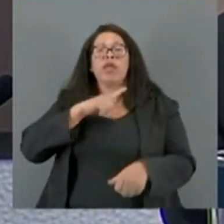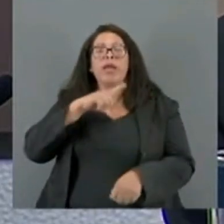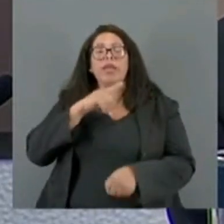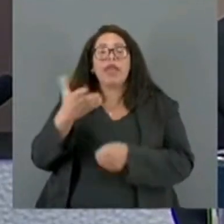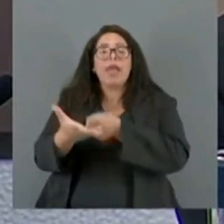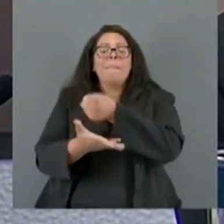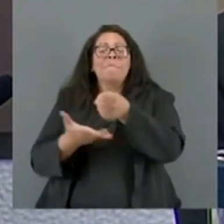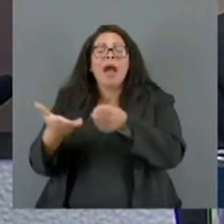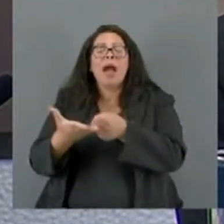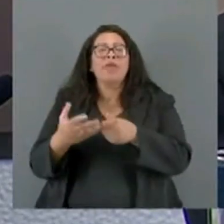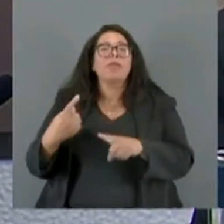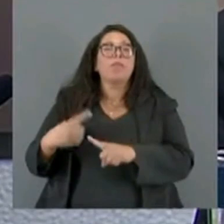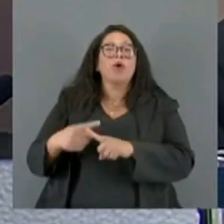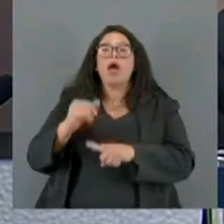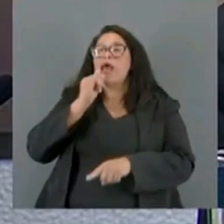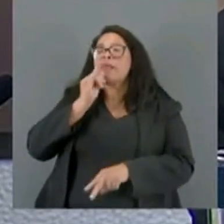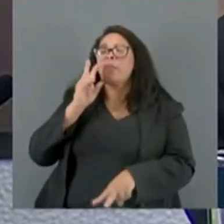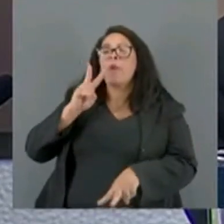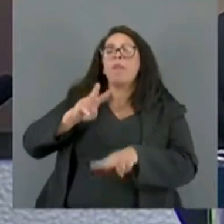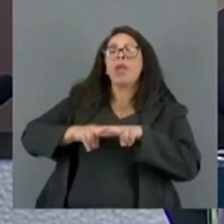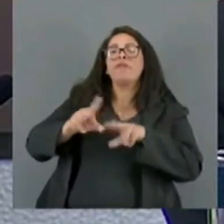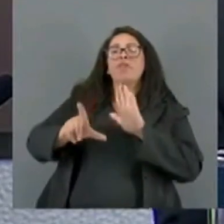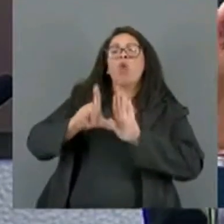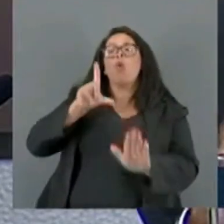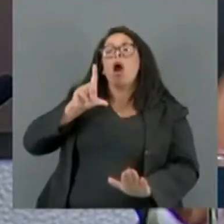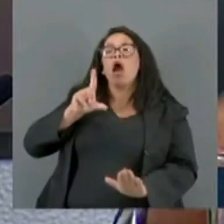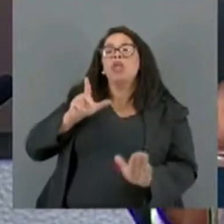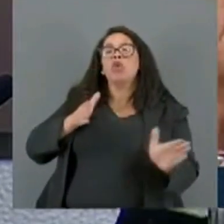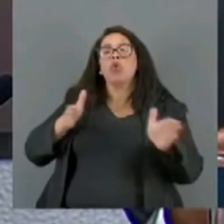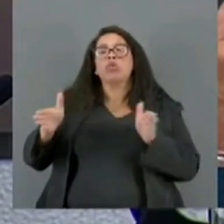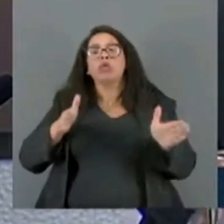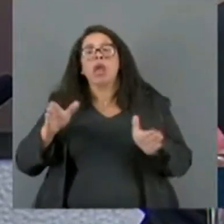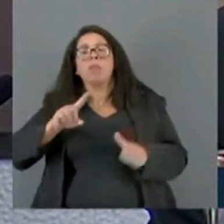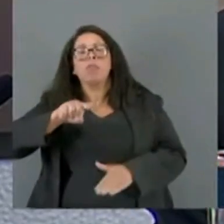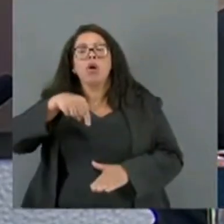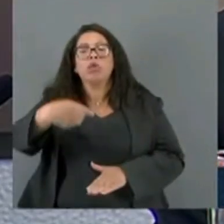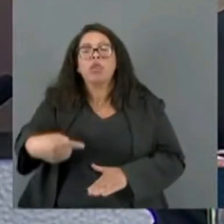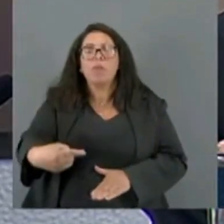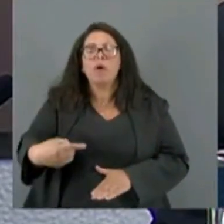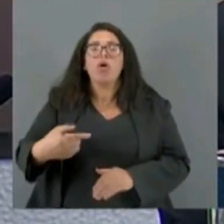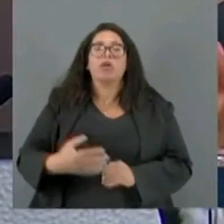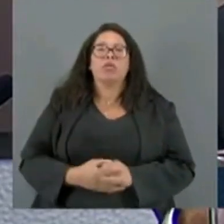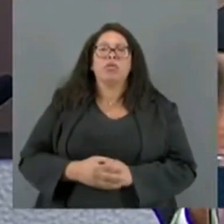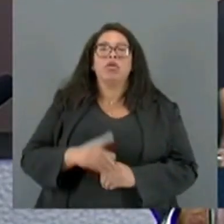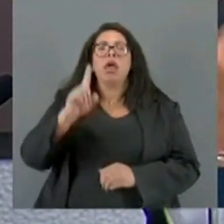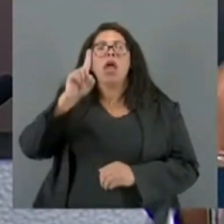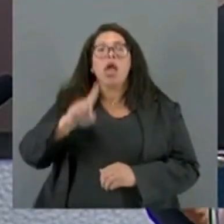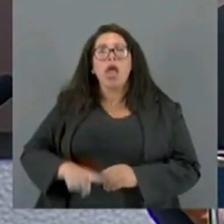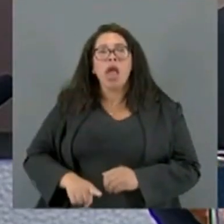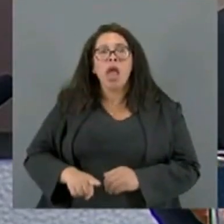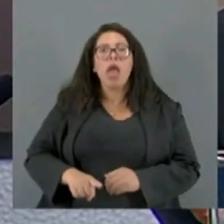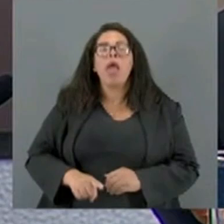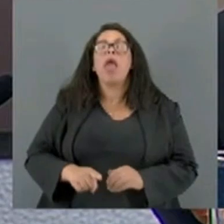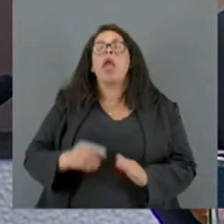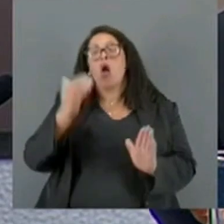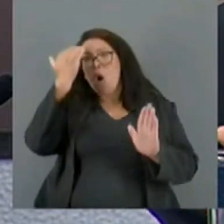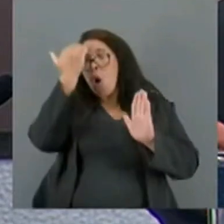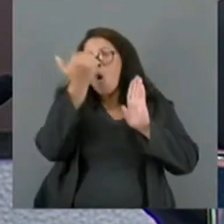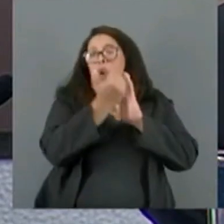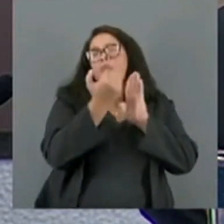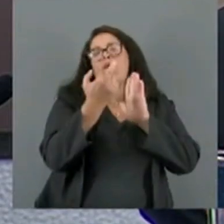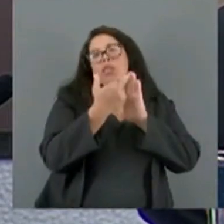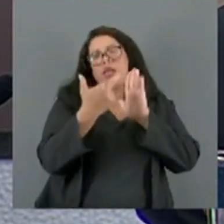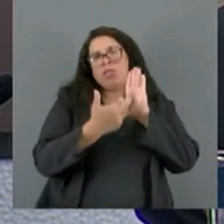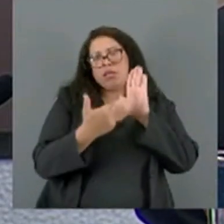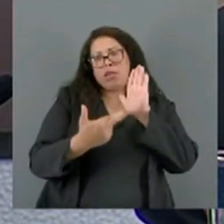da prisão preventiva, temporária ou de qualquer medida pré-processual? É o preenchimento dos requisitos. E a